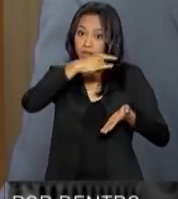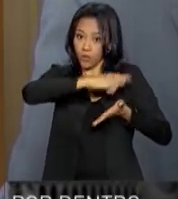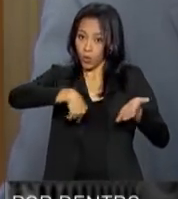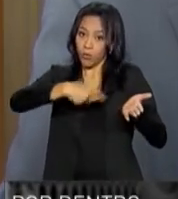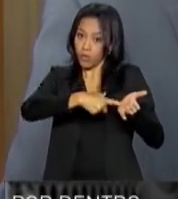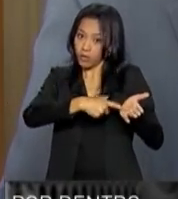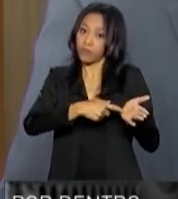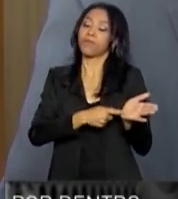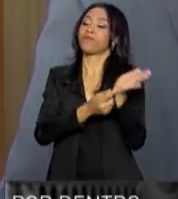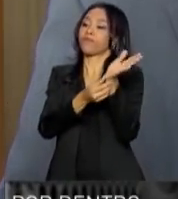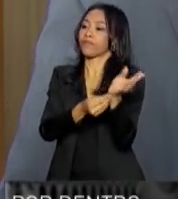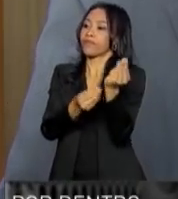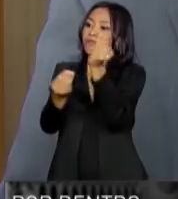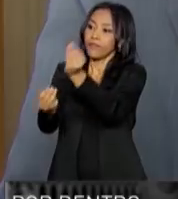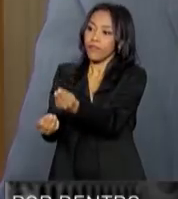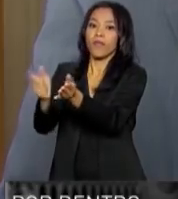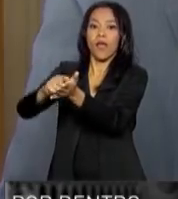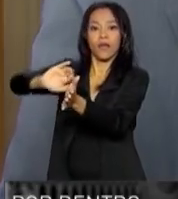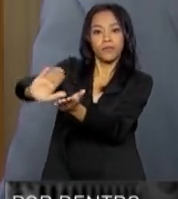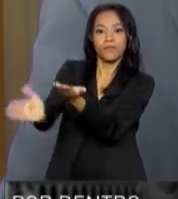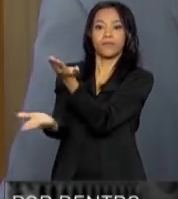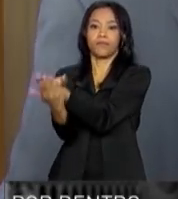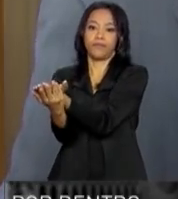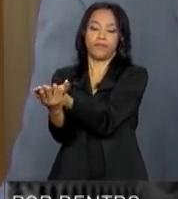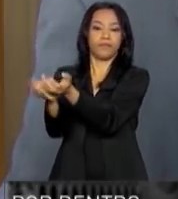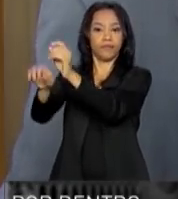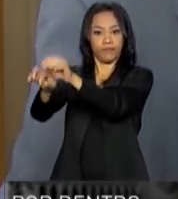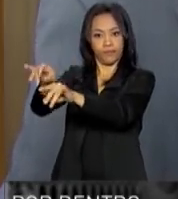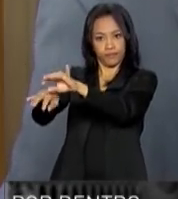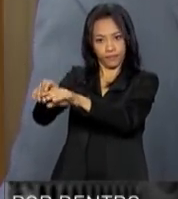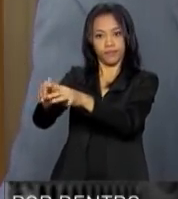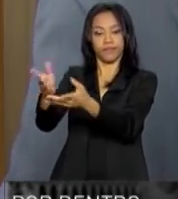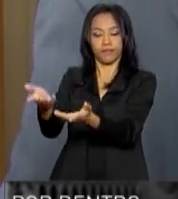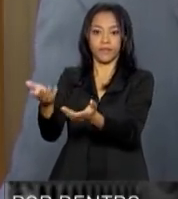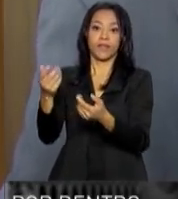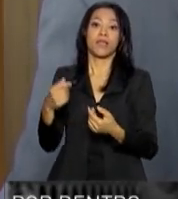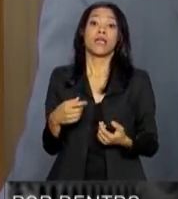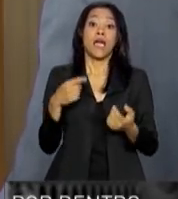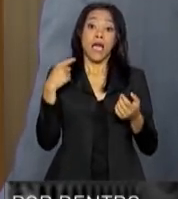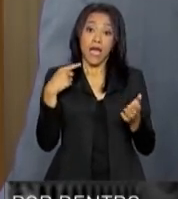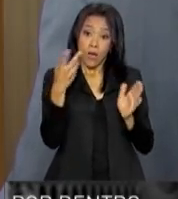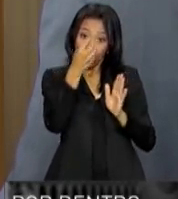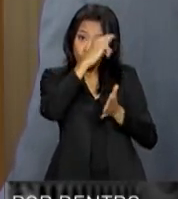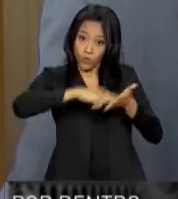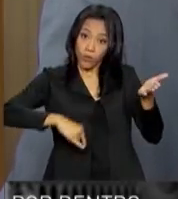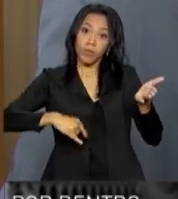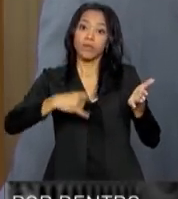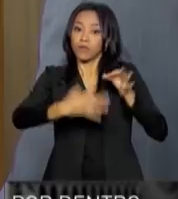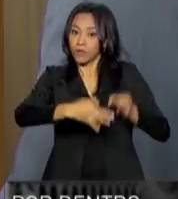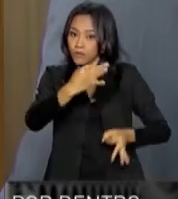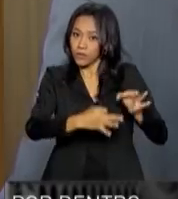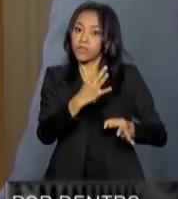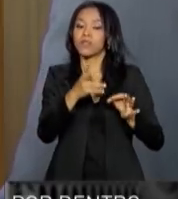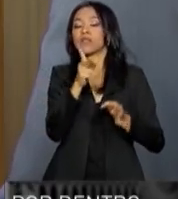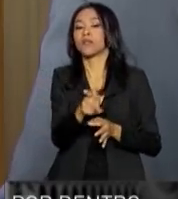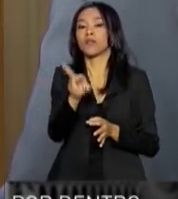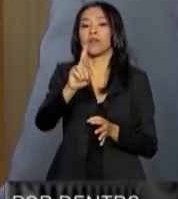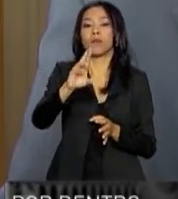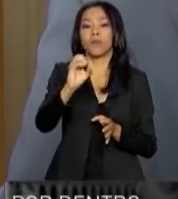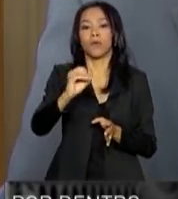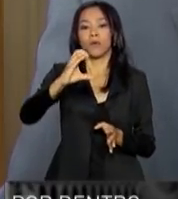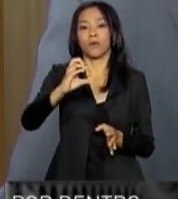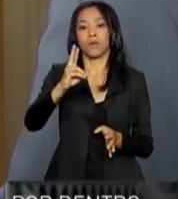cadastrada no no benefício dela a procuração a procuração por motivos de viagem ou